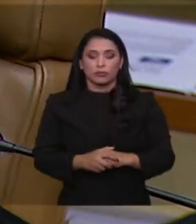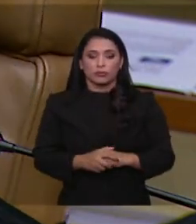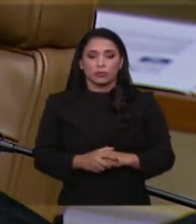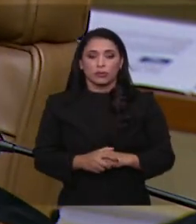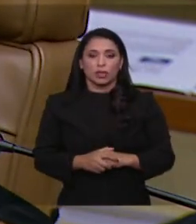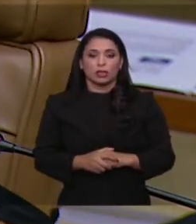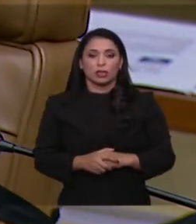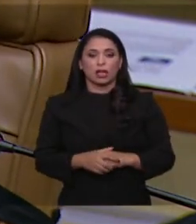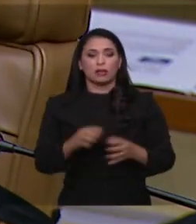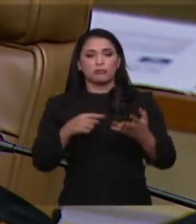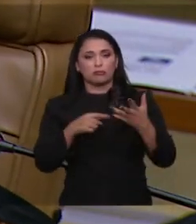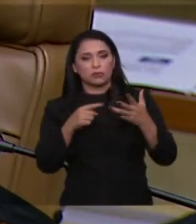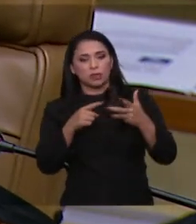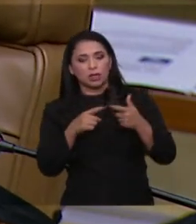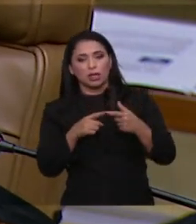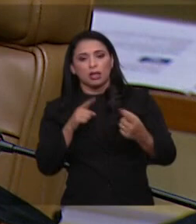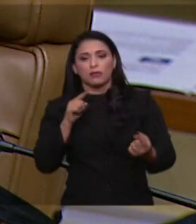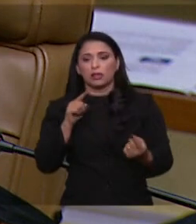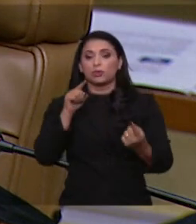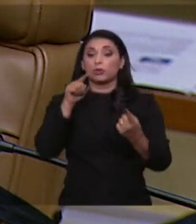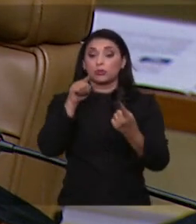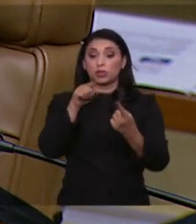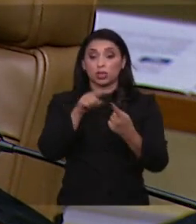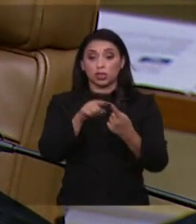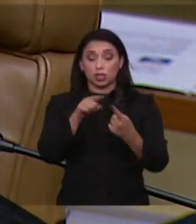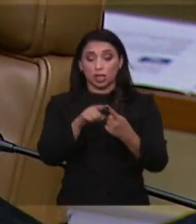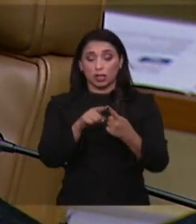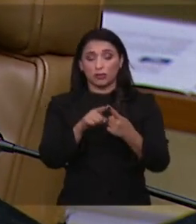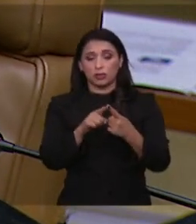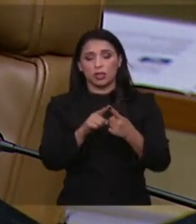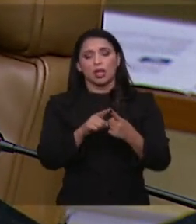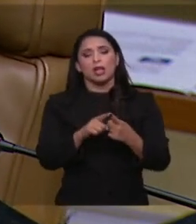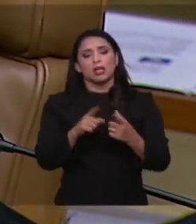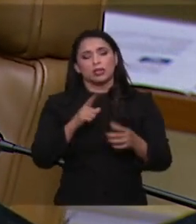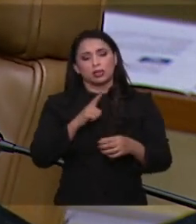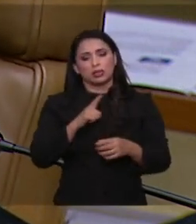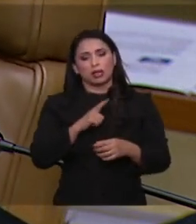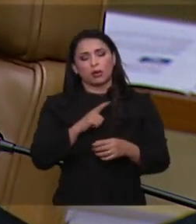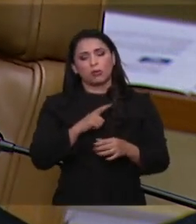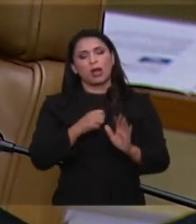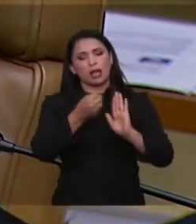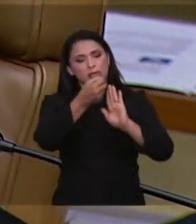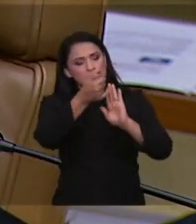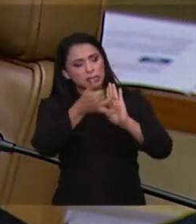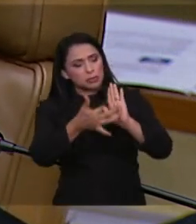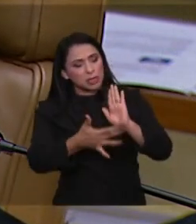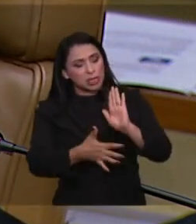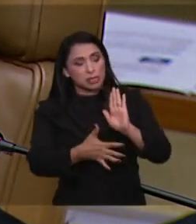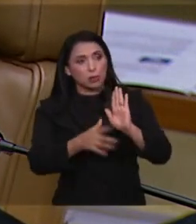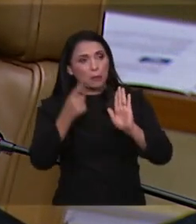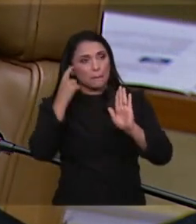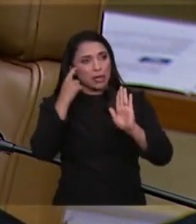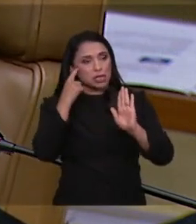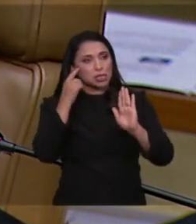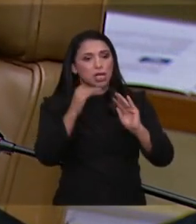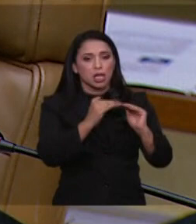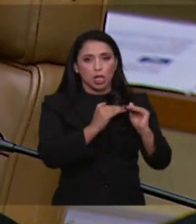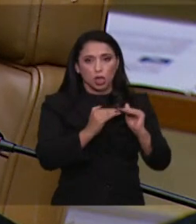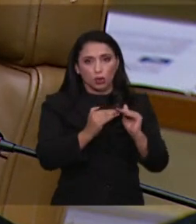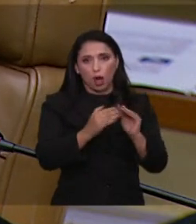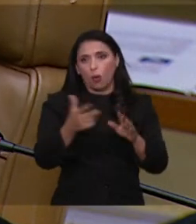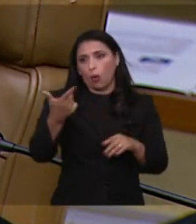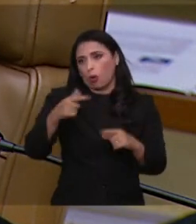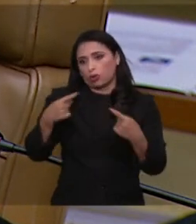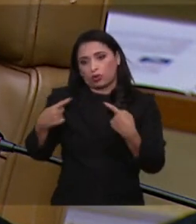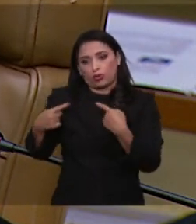de motivos no sentido, parte da doutrina comunga desse entendimento, parte diverge, porque não foi o